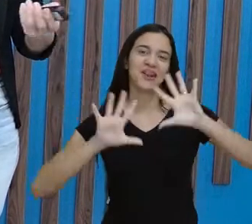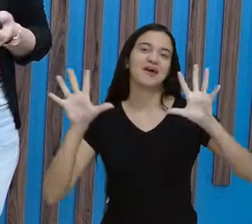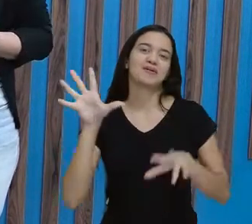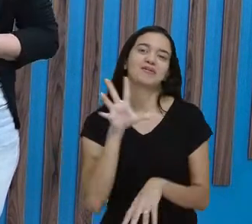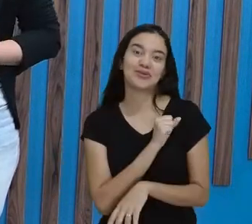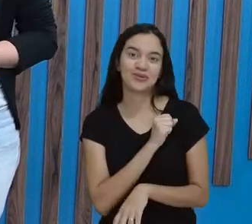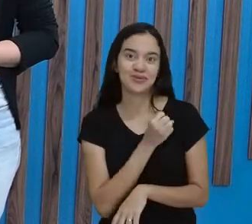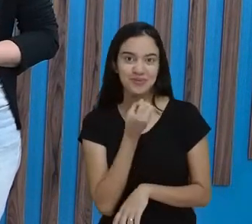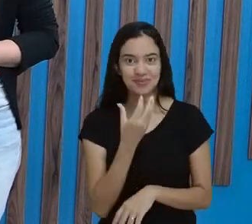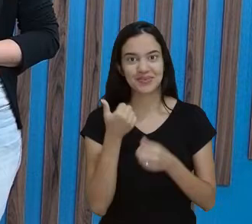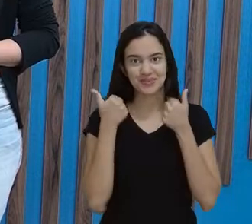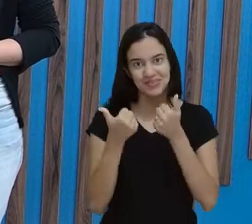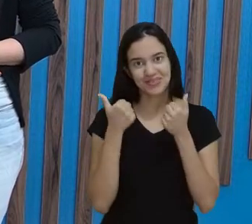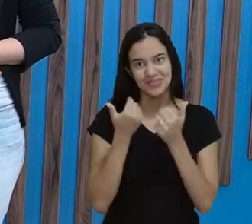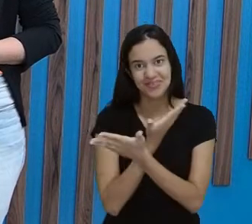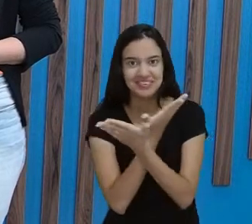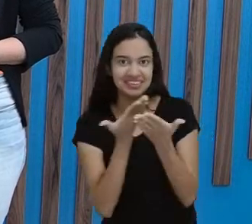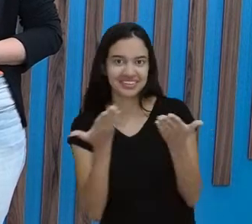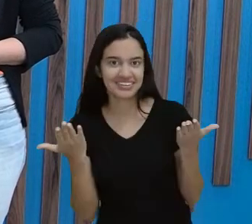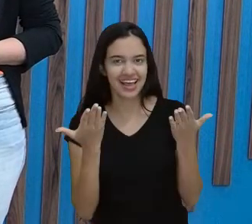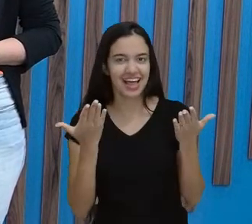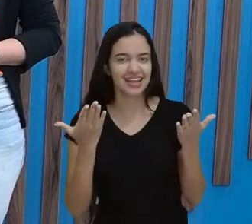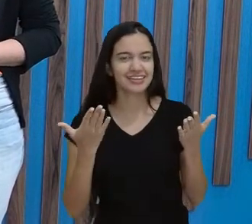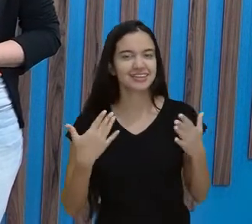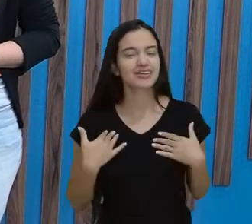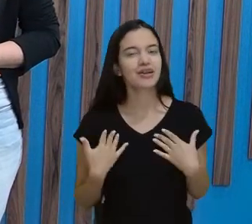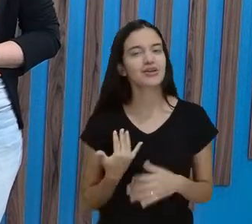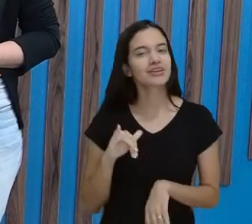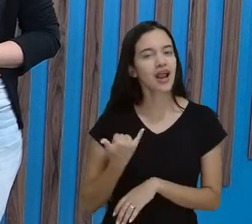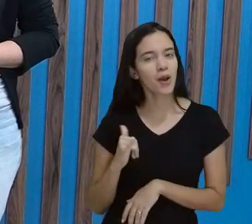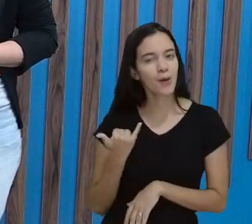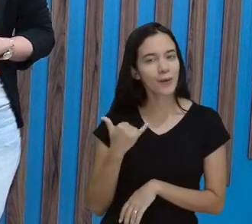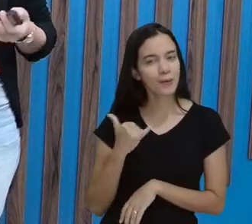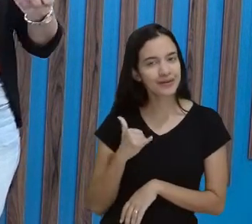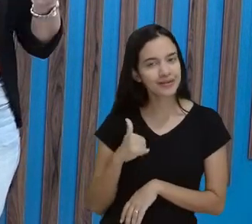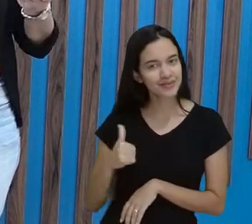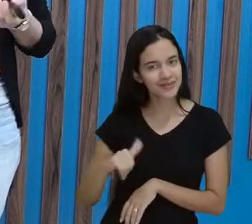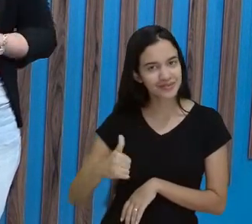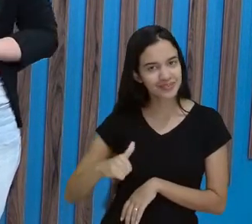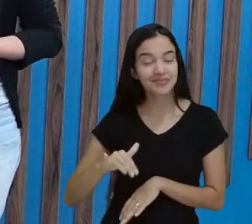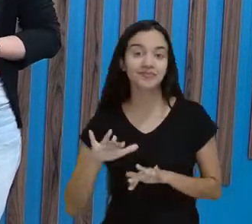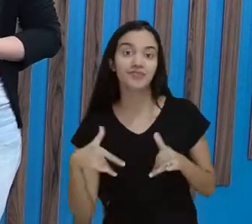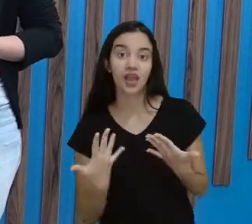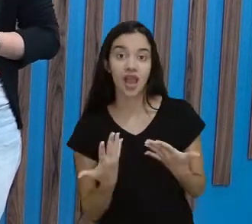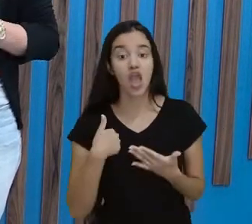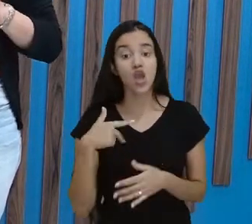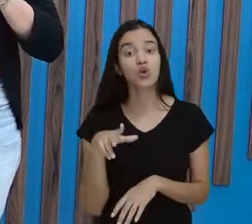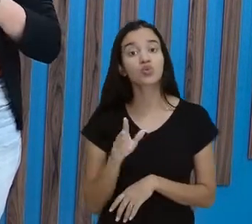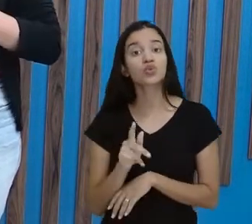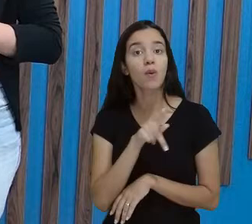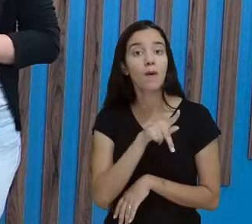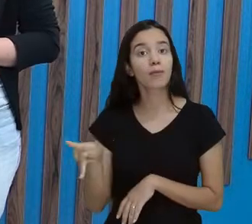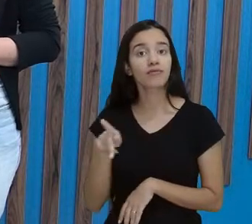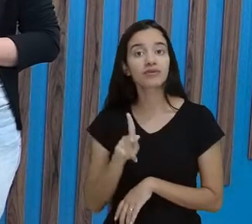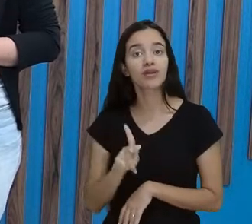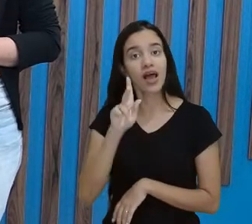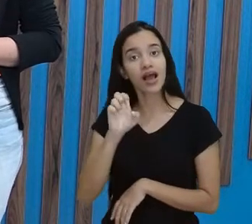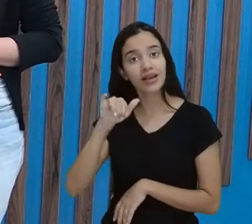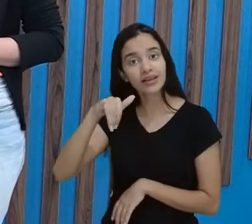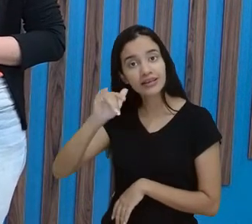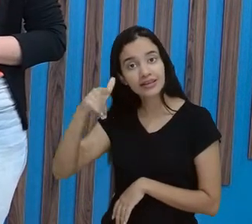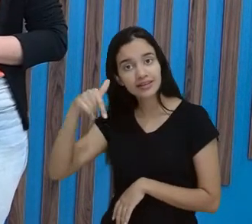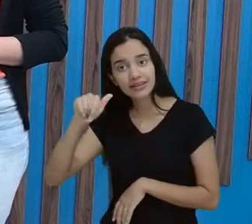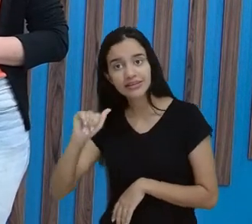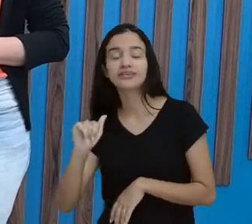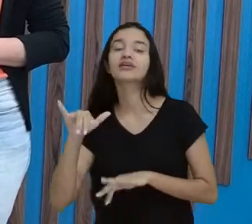meus amores, como é que vocês estão? Tá tudo de boa na Lagoa? Tudo tranquilo como um esquilo? Sou a professora Keise Marinho, de Português dos terceiros